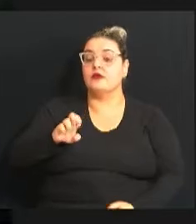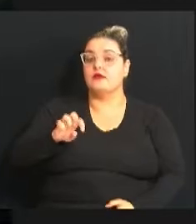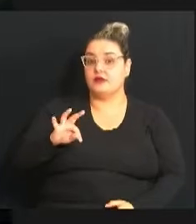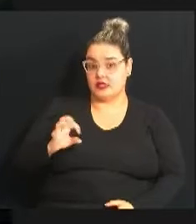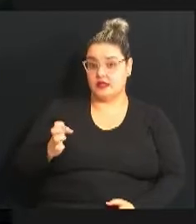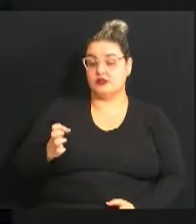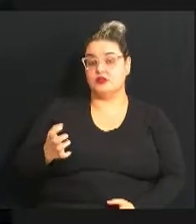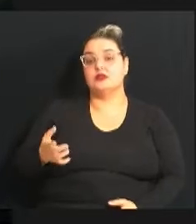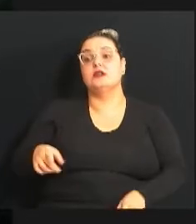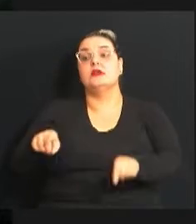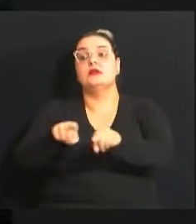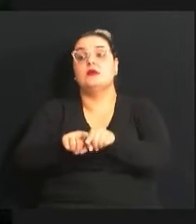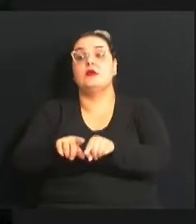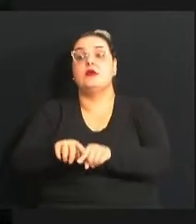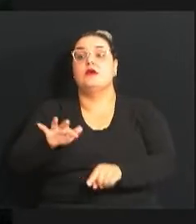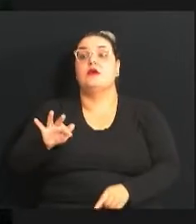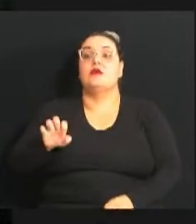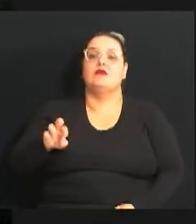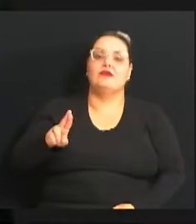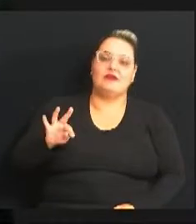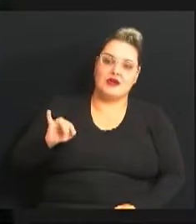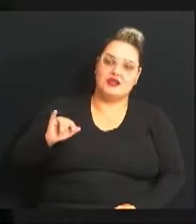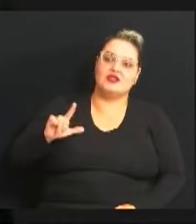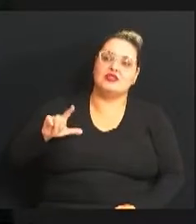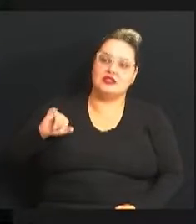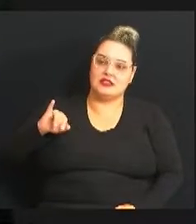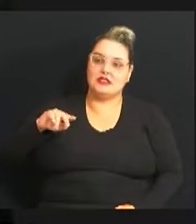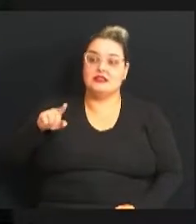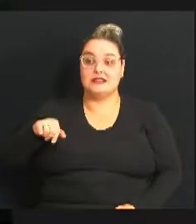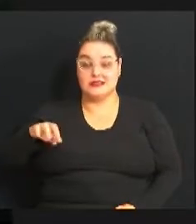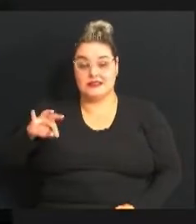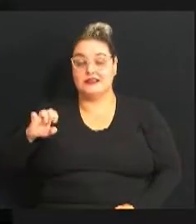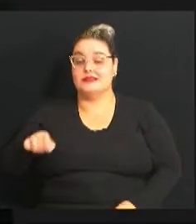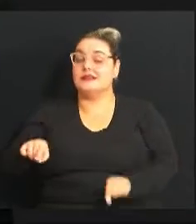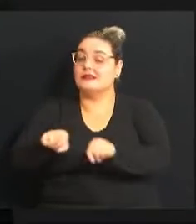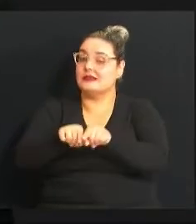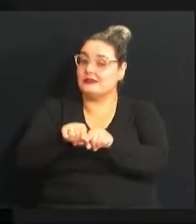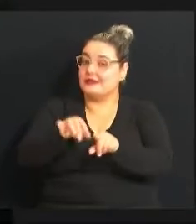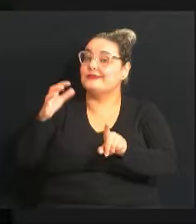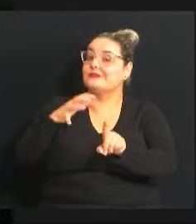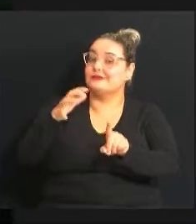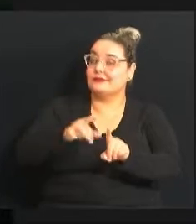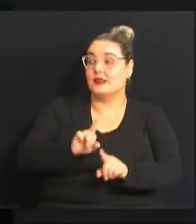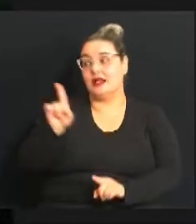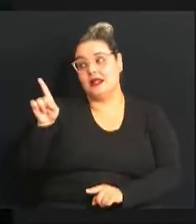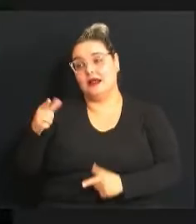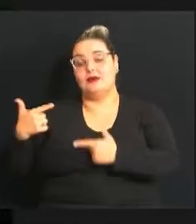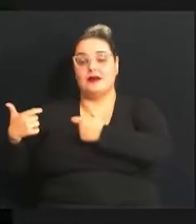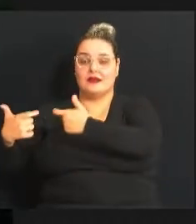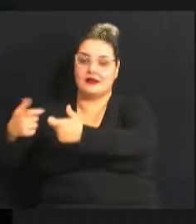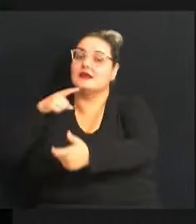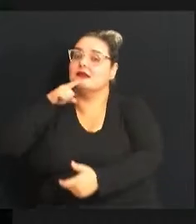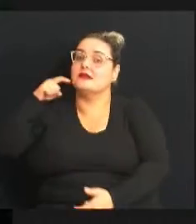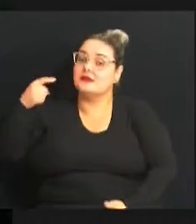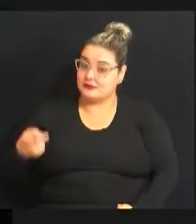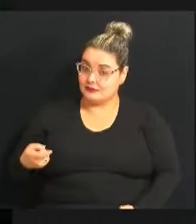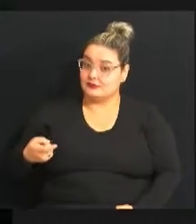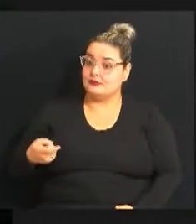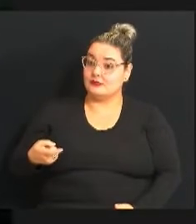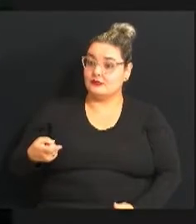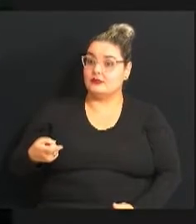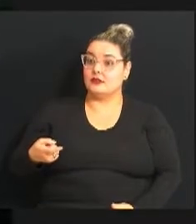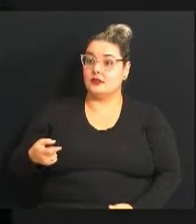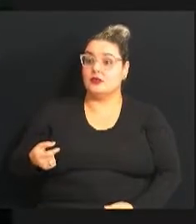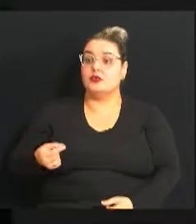disso, os fertilizantes também estão sofrendo com o conflito na Ucrânia, que é um fator a mais que está contribuindo para o aumento do preço dos combustíveis também,